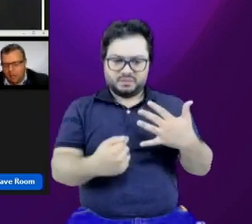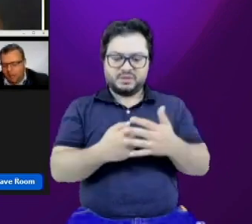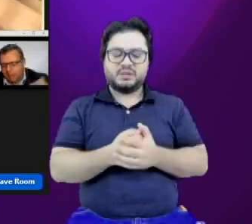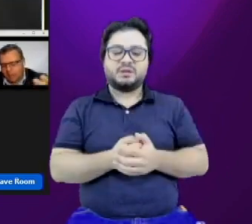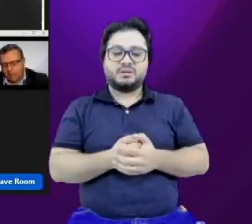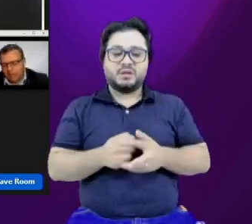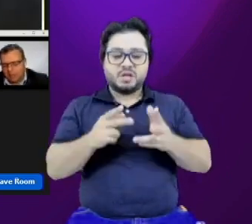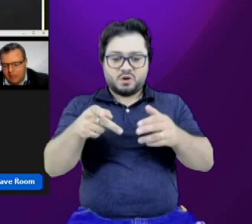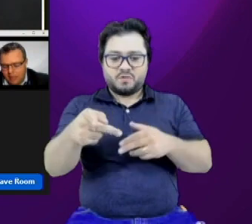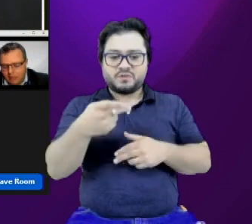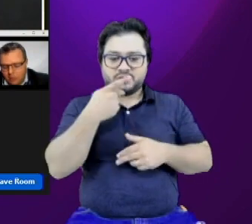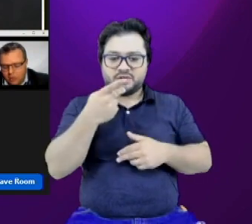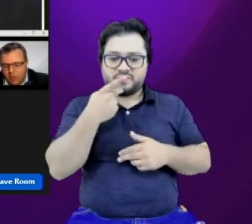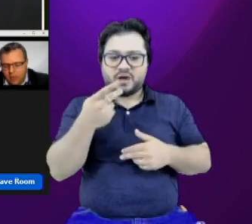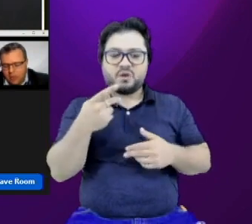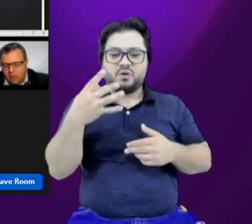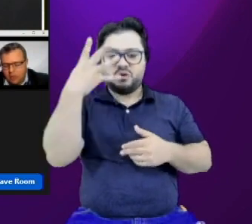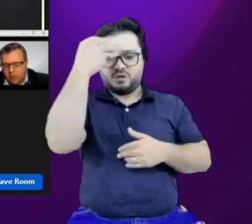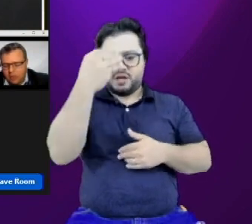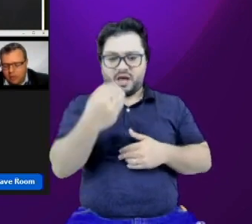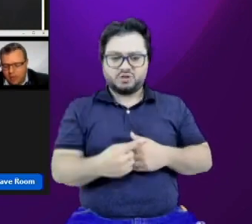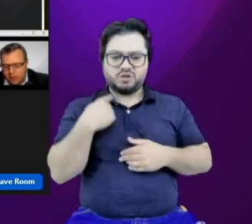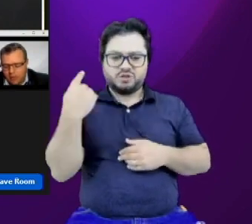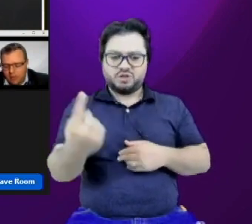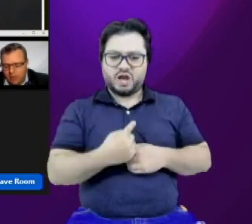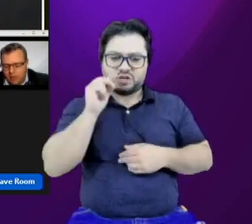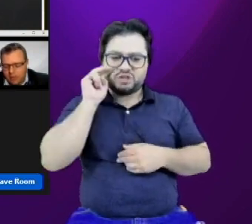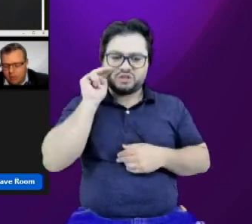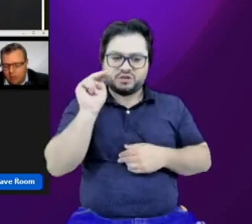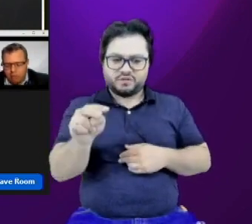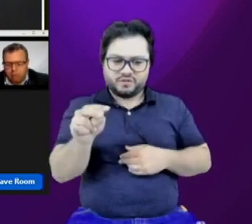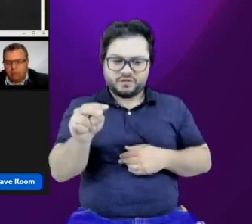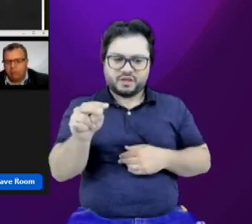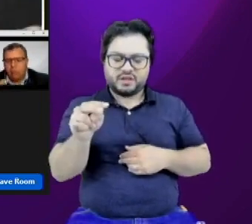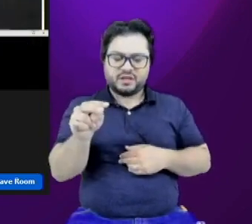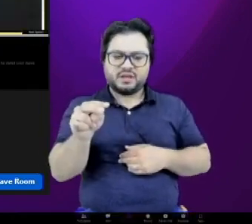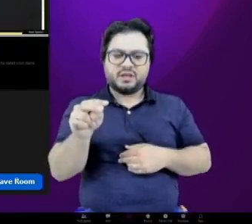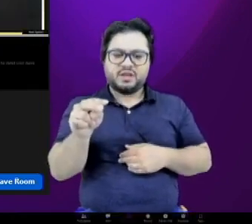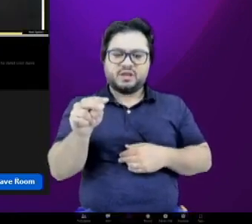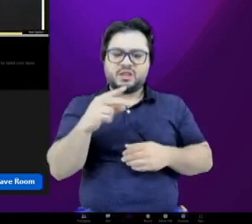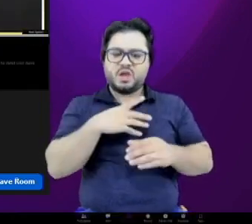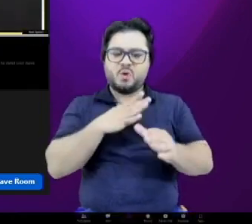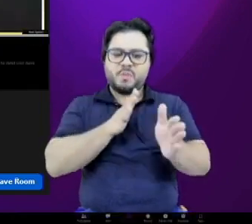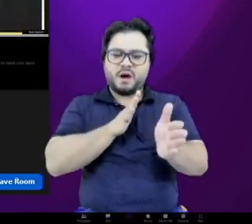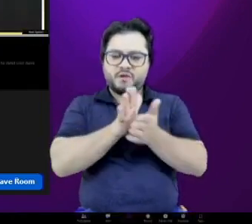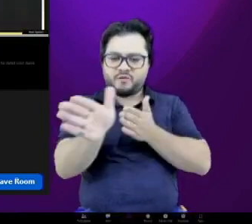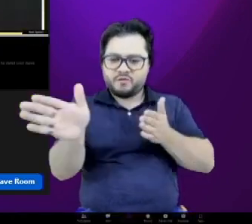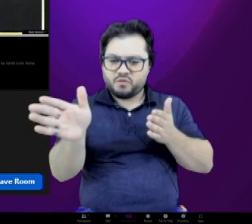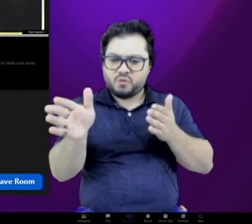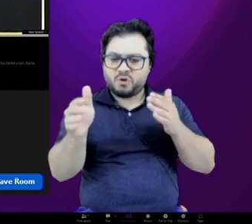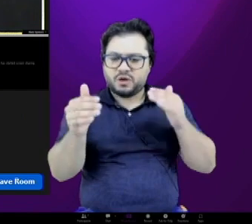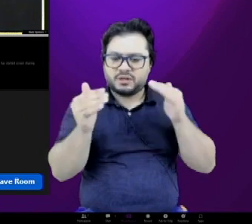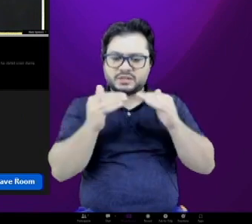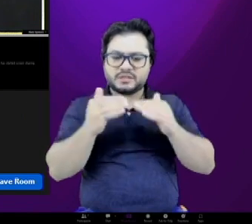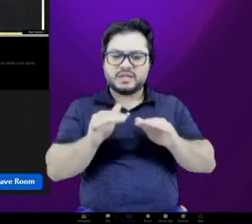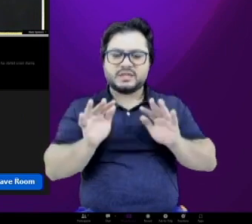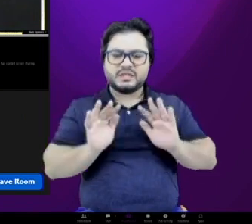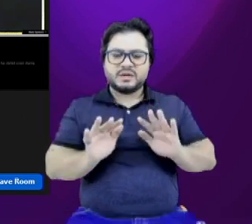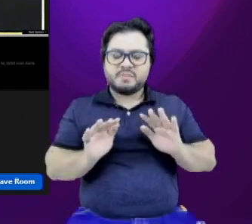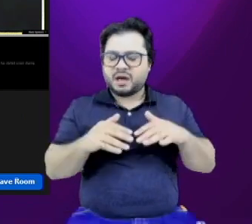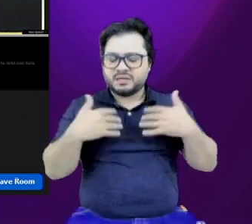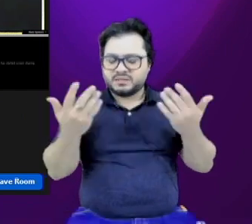falou da radiologia, né, a gente vê já, né, uma fuga das residências, mas,